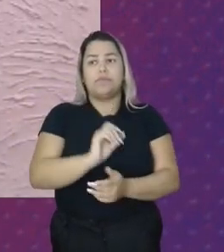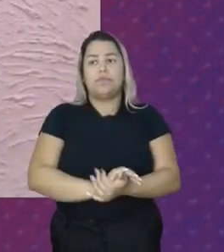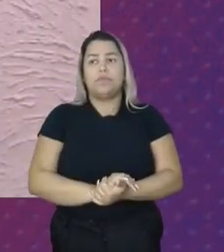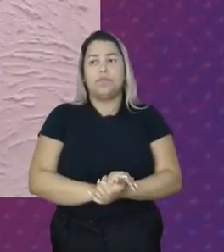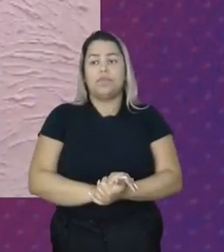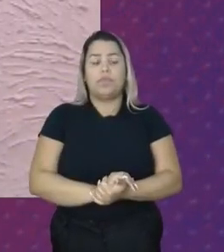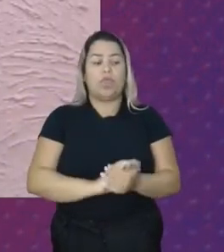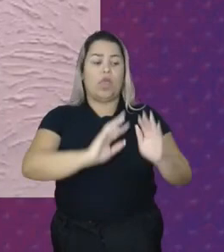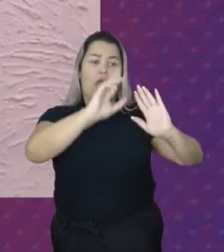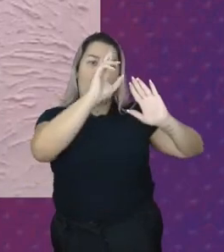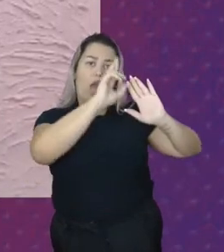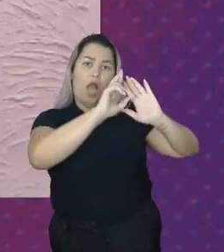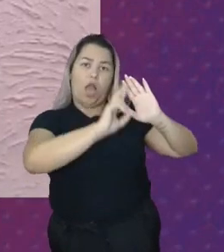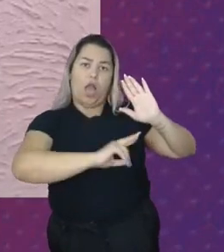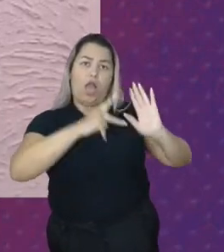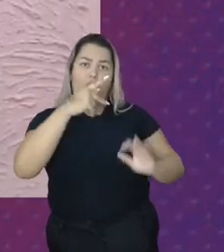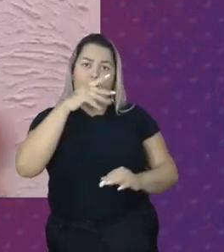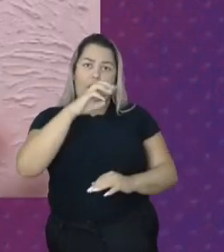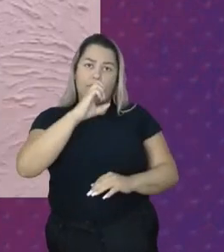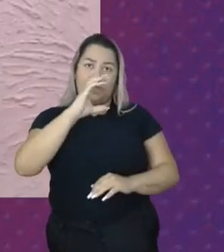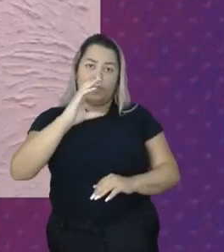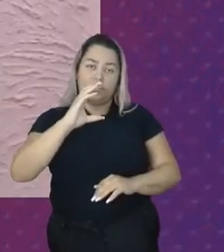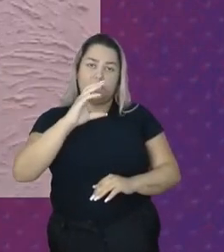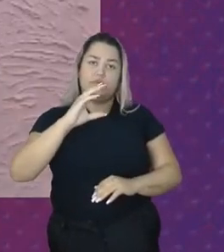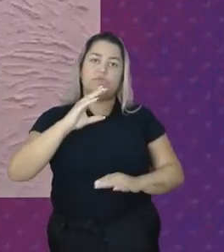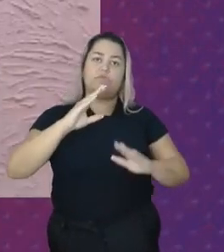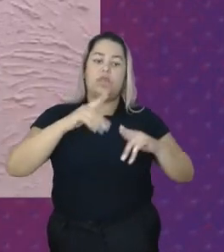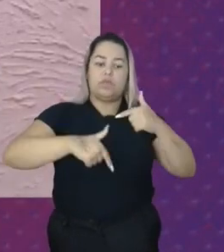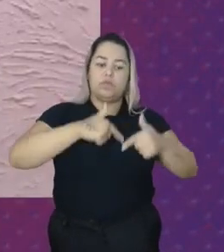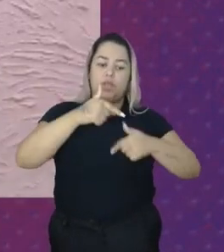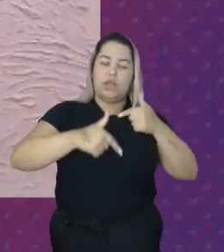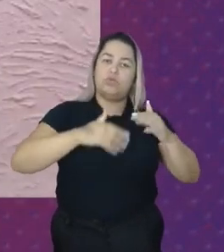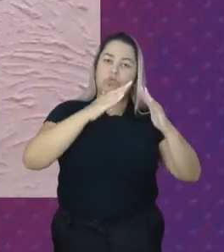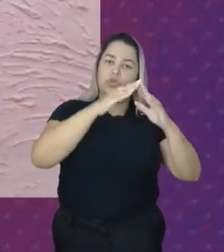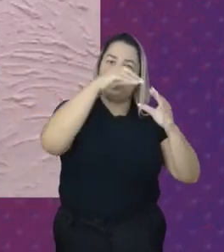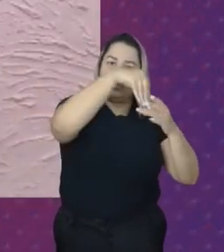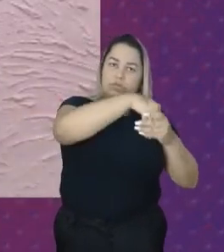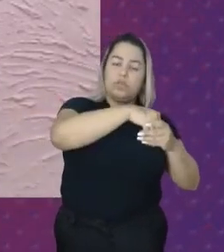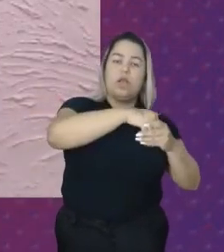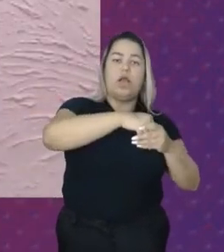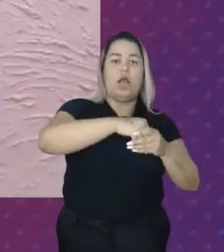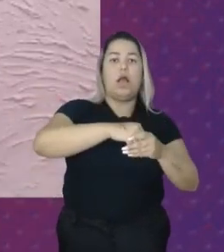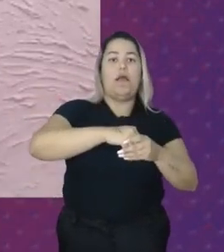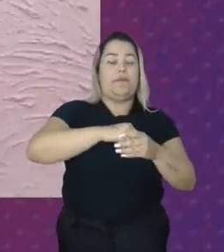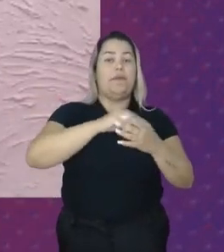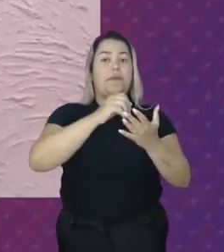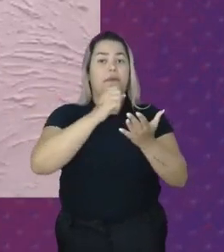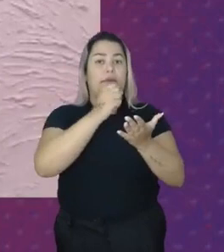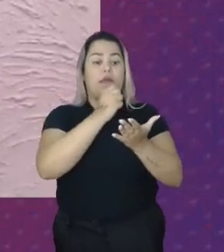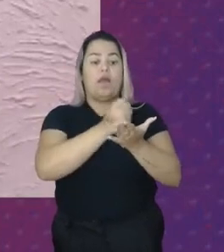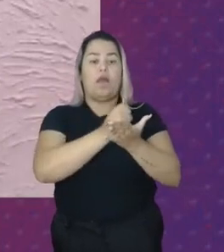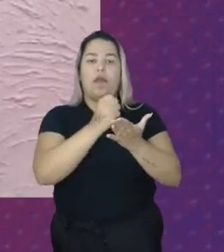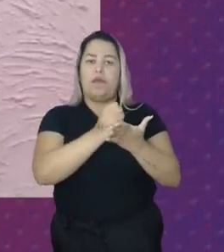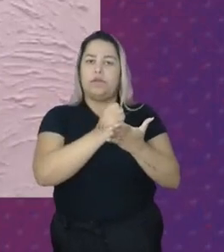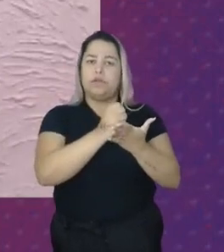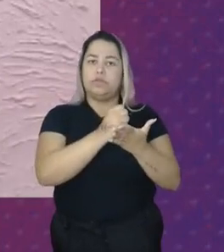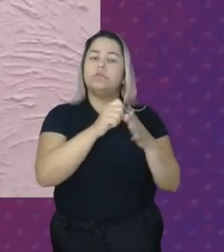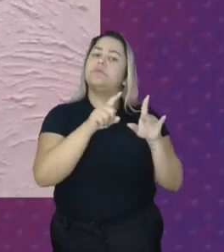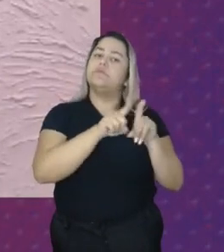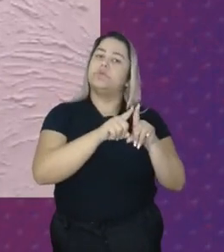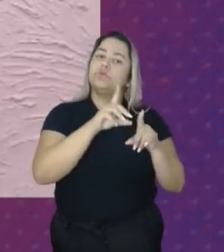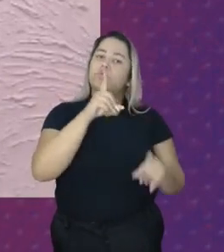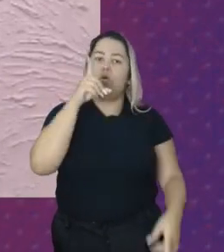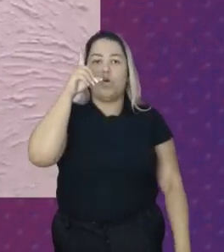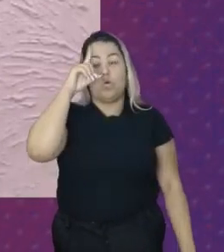à regulamentação, a PEC das domésticas, as trabalhadoras deixaram de ter a sua carteira assinada e está trabalhando como